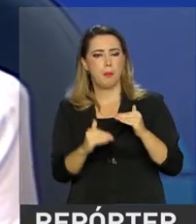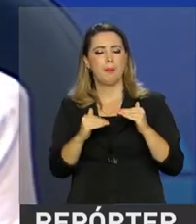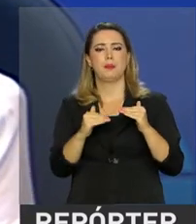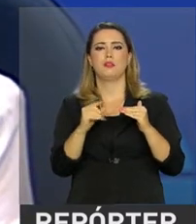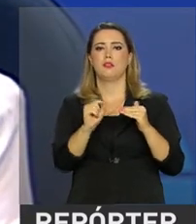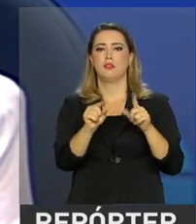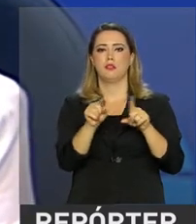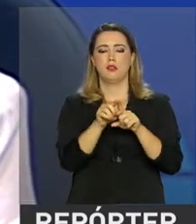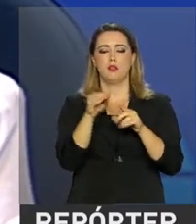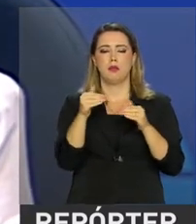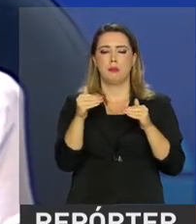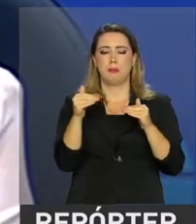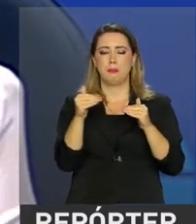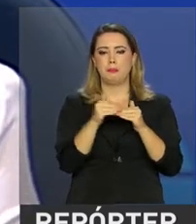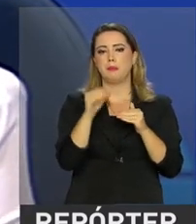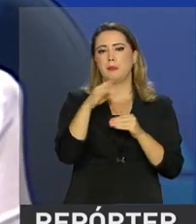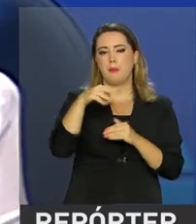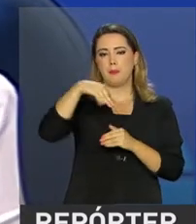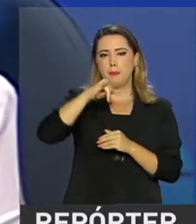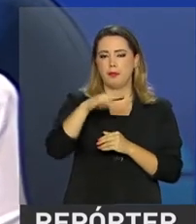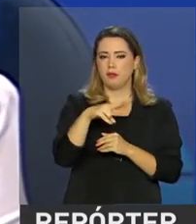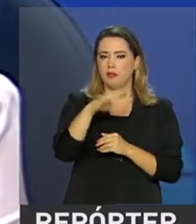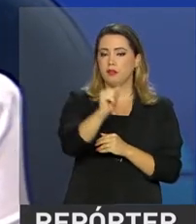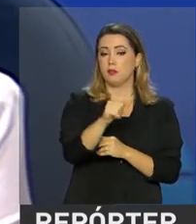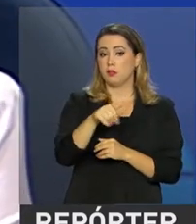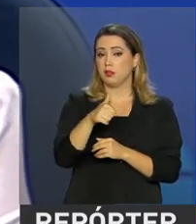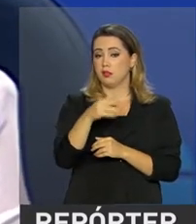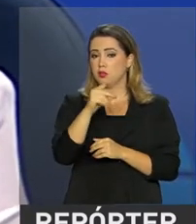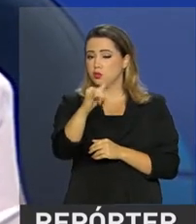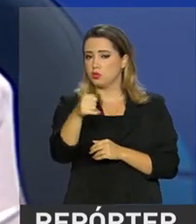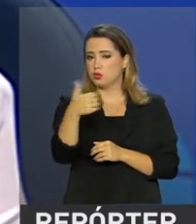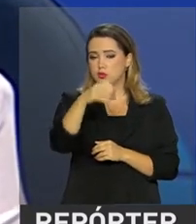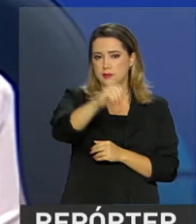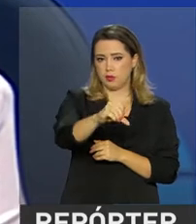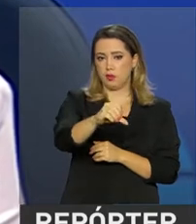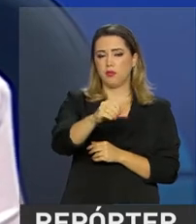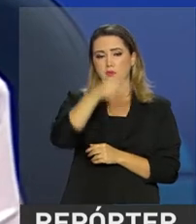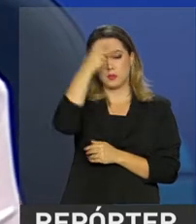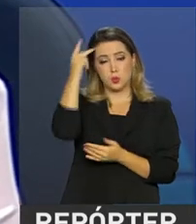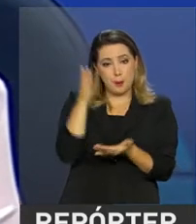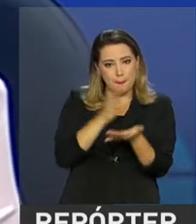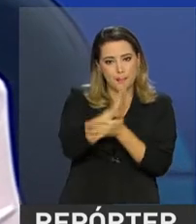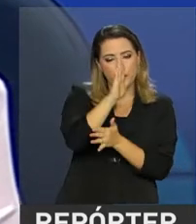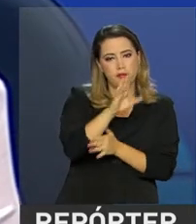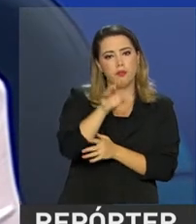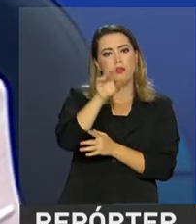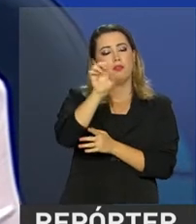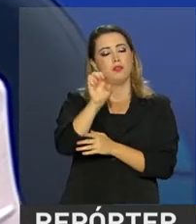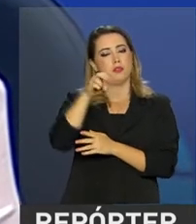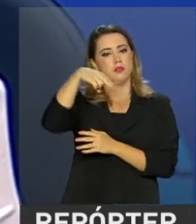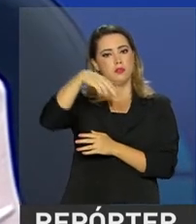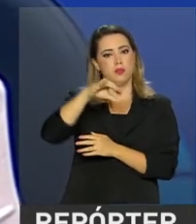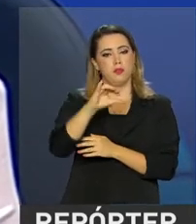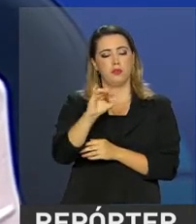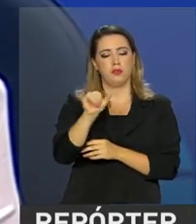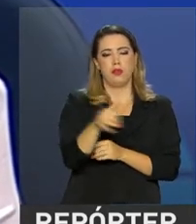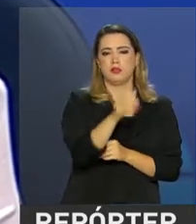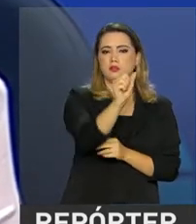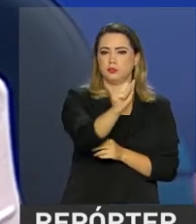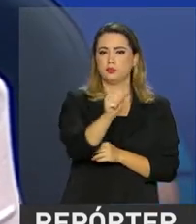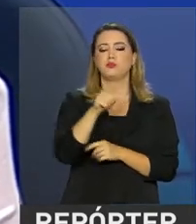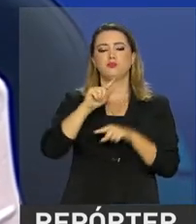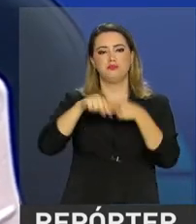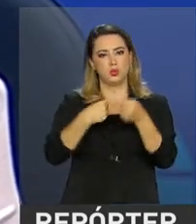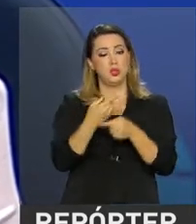que será aplicado no próximo dia 19. Então, aqueles que passarem no ENSEJA, que será aplicado no dia 19,